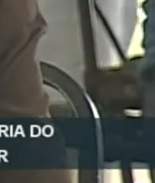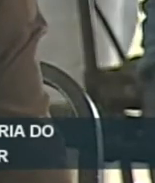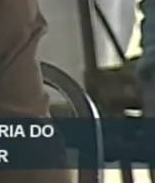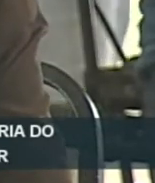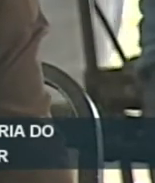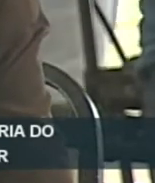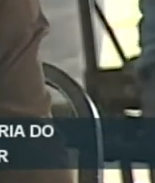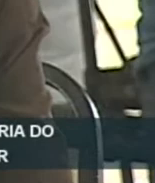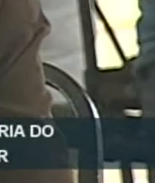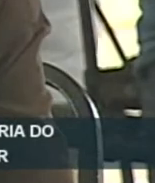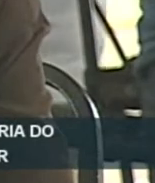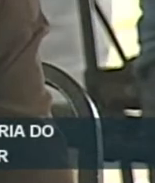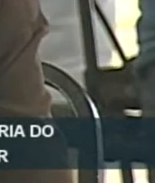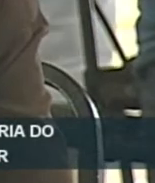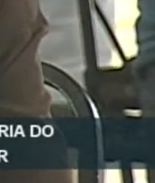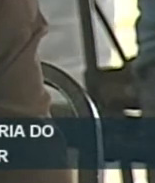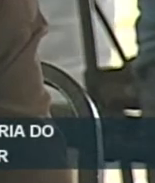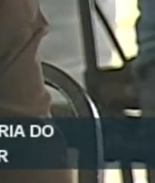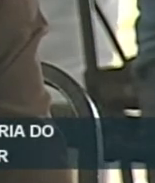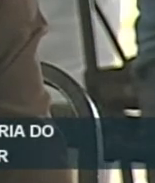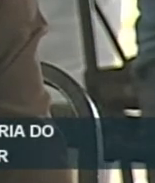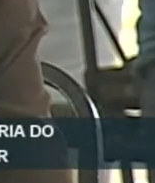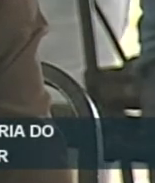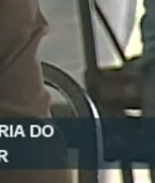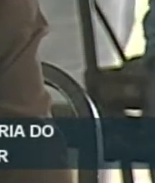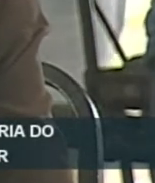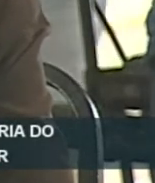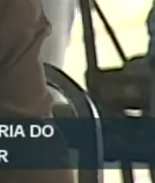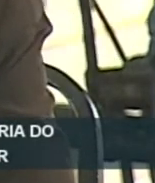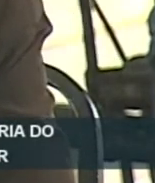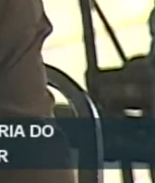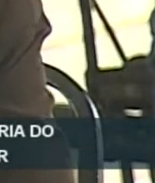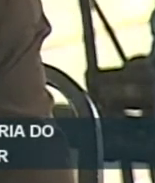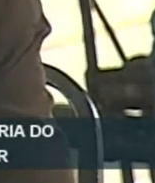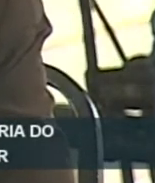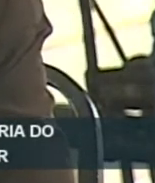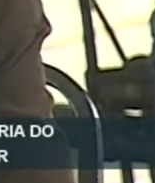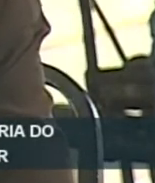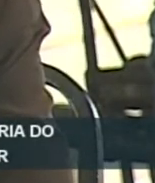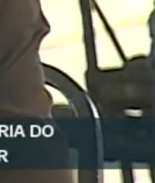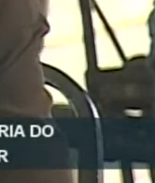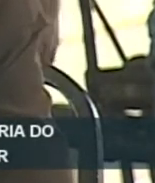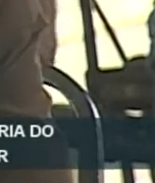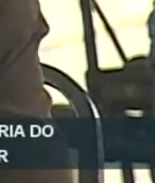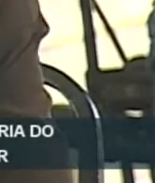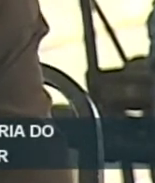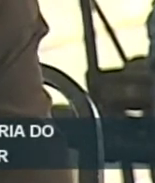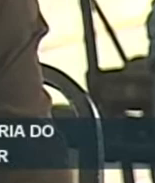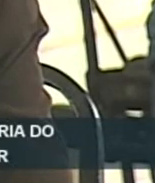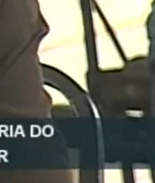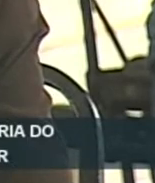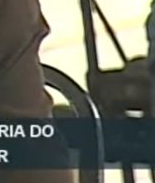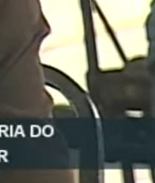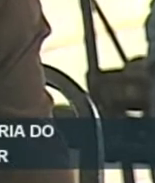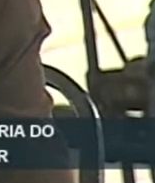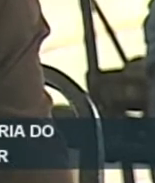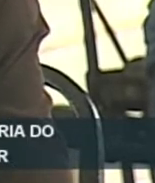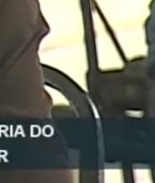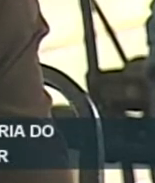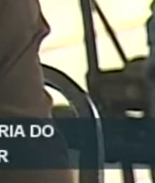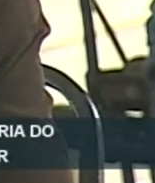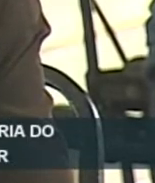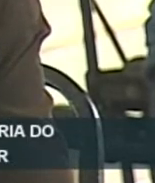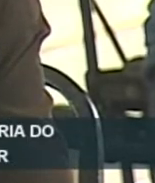tentando, da melhor maneira possível, colocar e transmitir os interesses, garantir que os interesses do Brasil estivessem